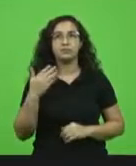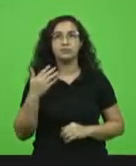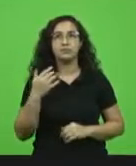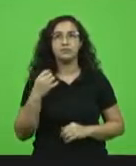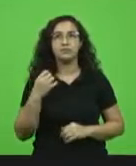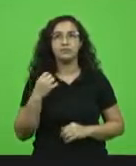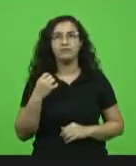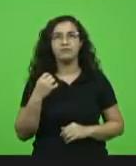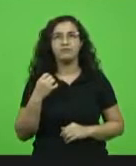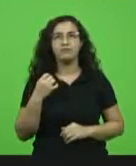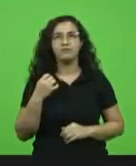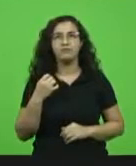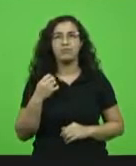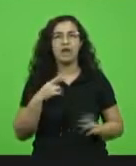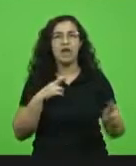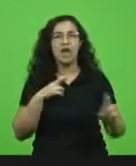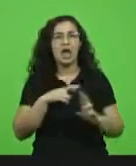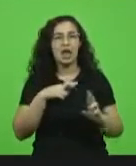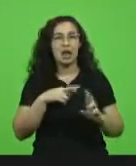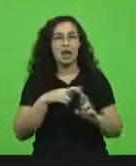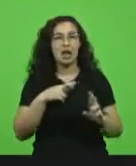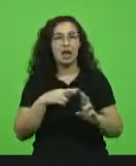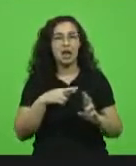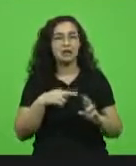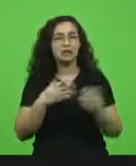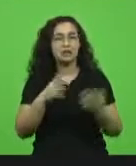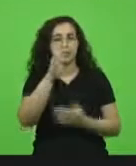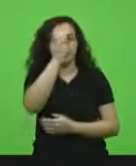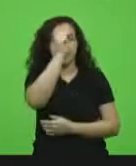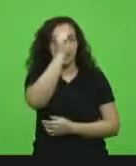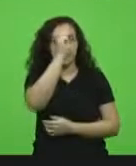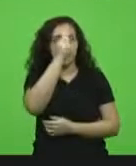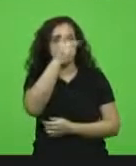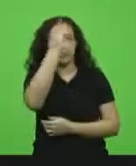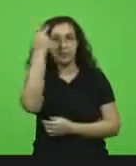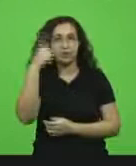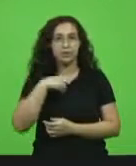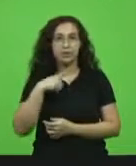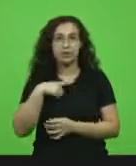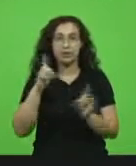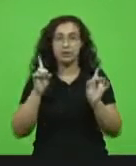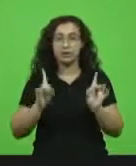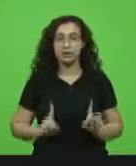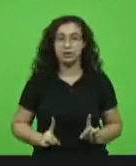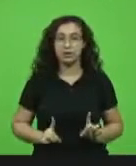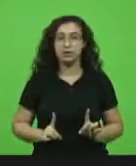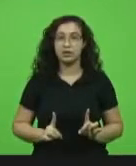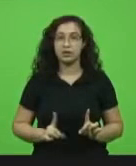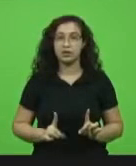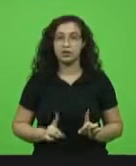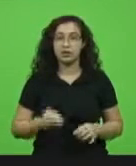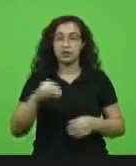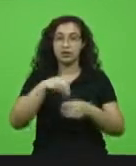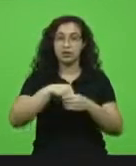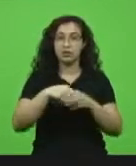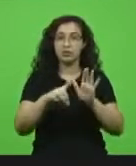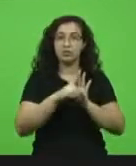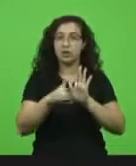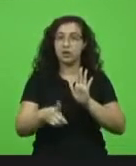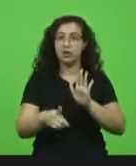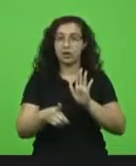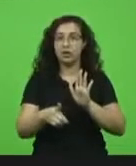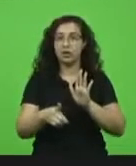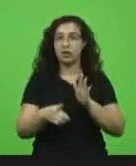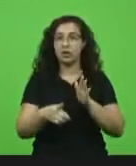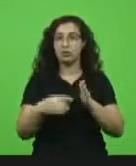agregadores para a relação ensino-aprendizagem das pessoas com deficiência previsto nesse decreto e em